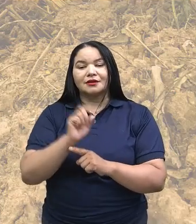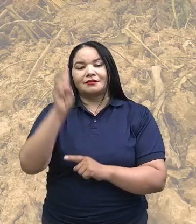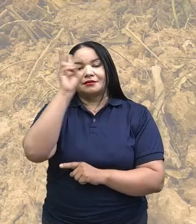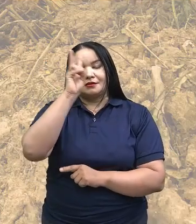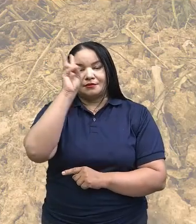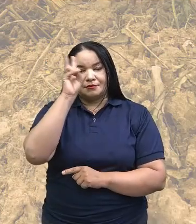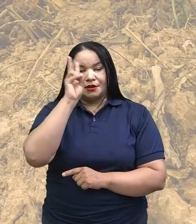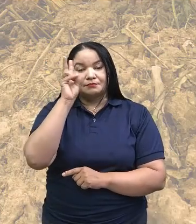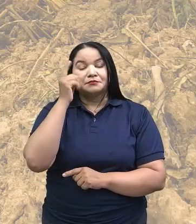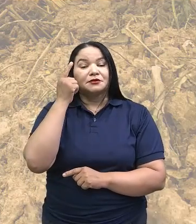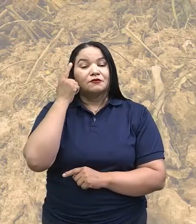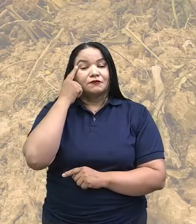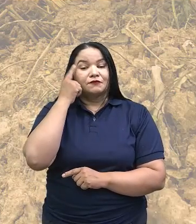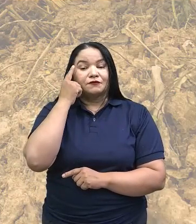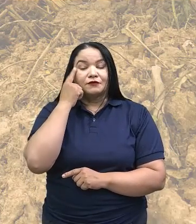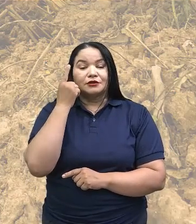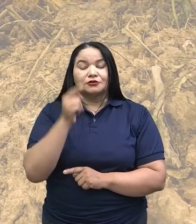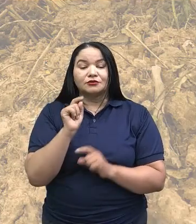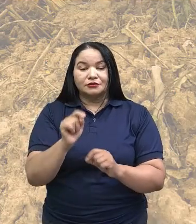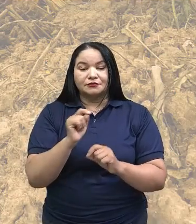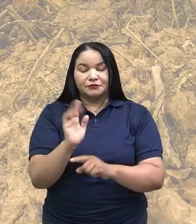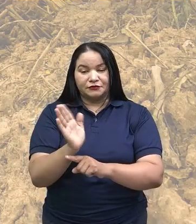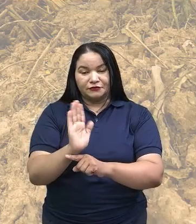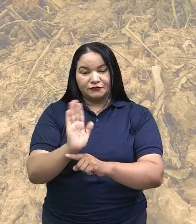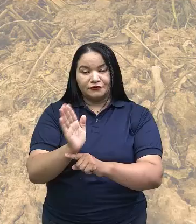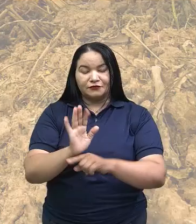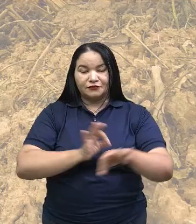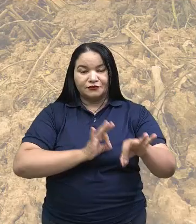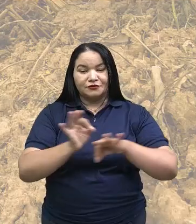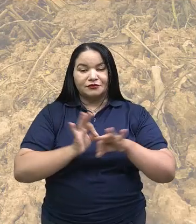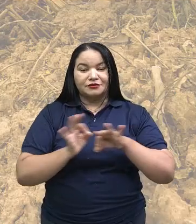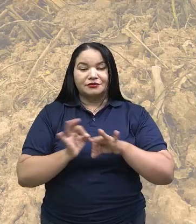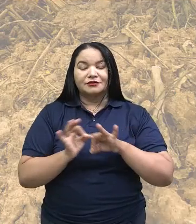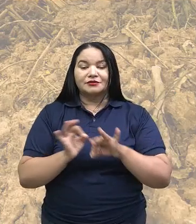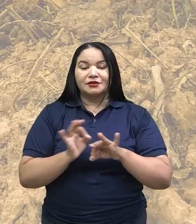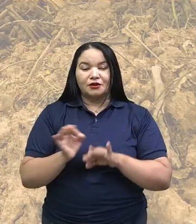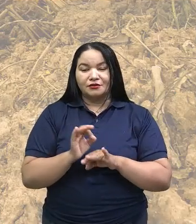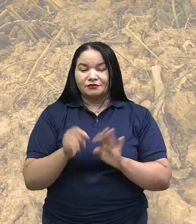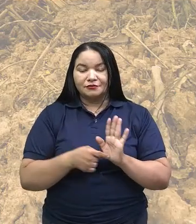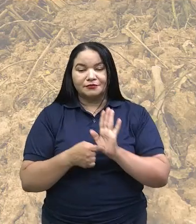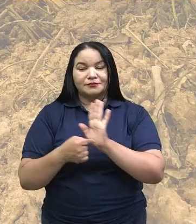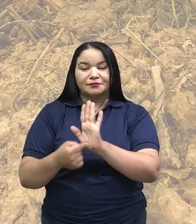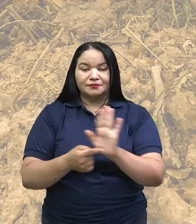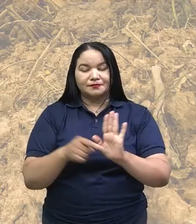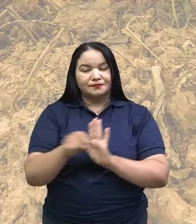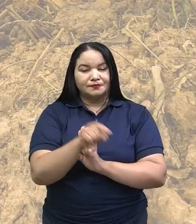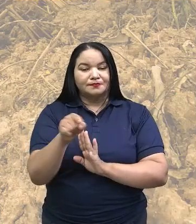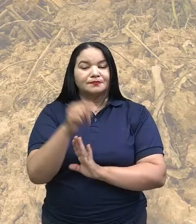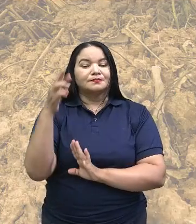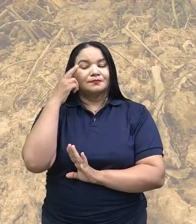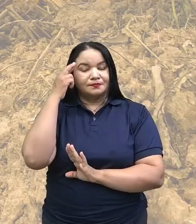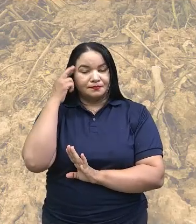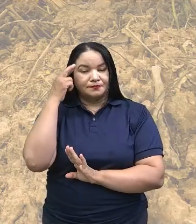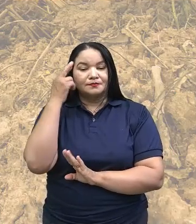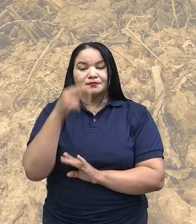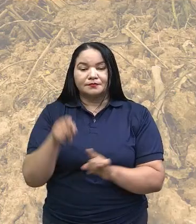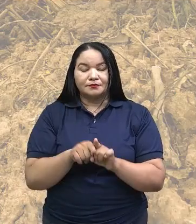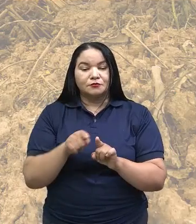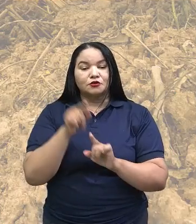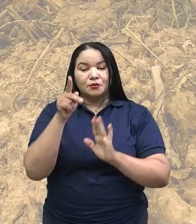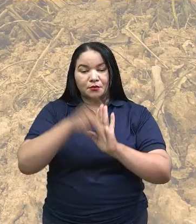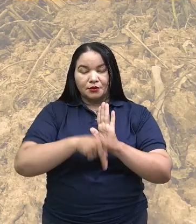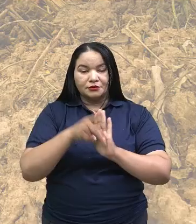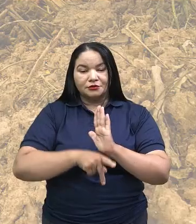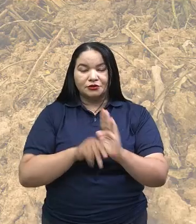vamos ver agora em um vídeo que foi preparado para vocês aí refletirem um pouco sobre esses projetos